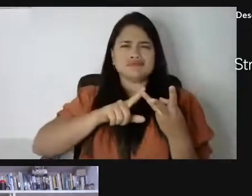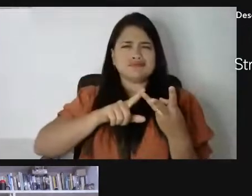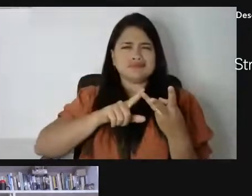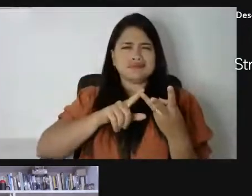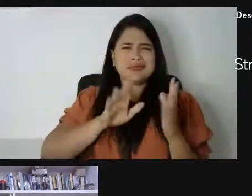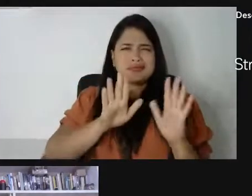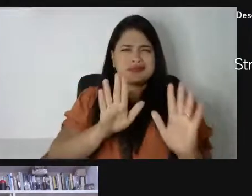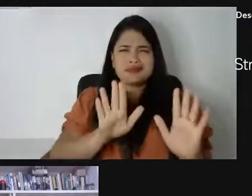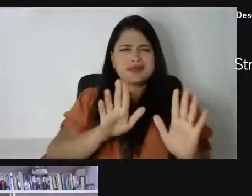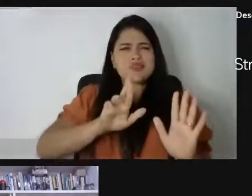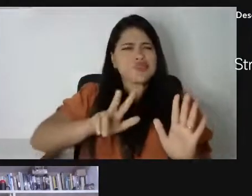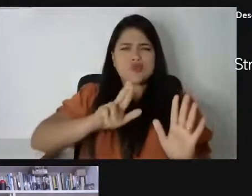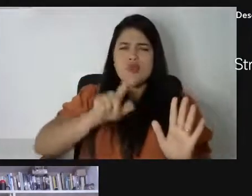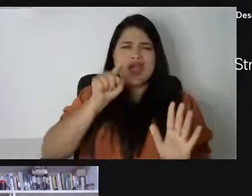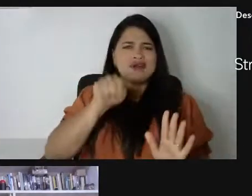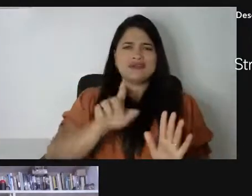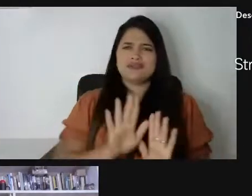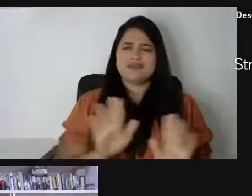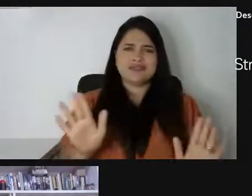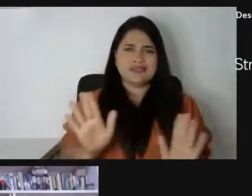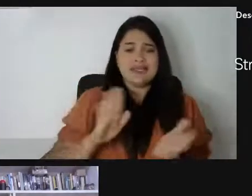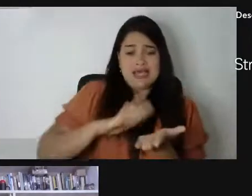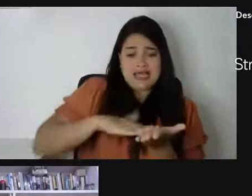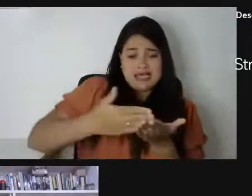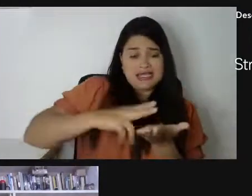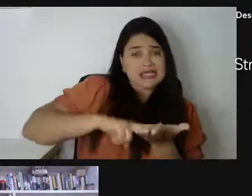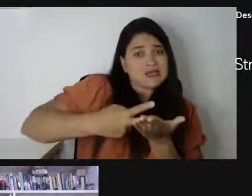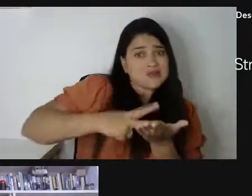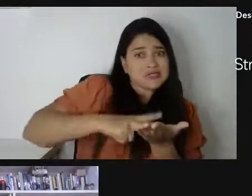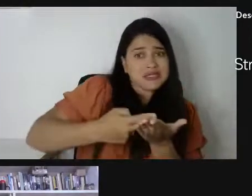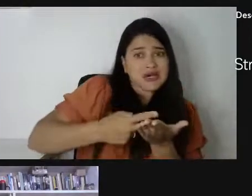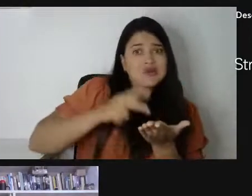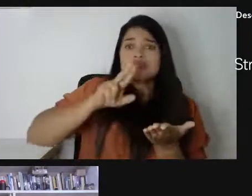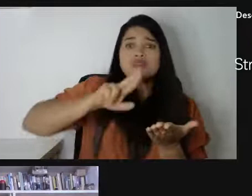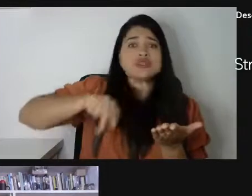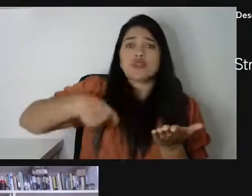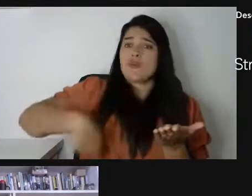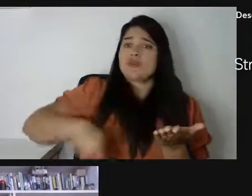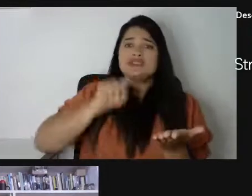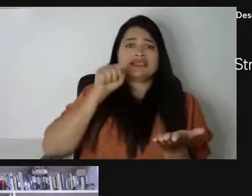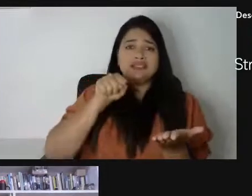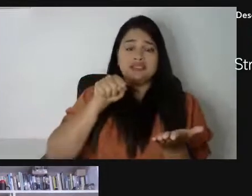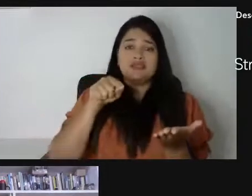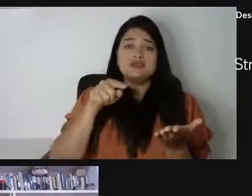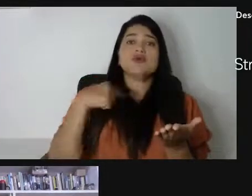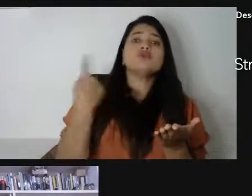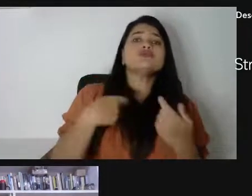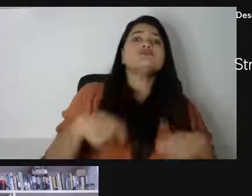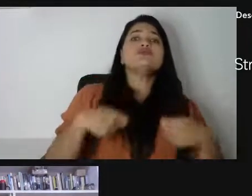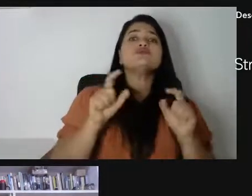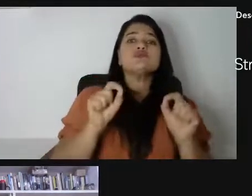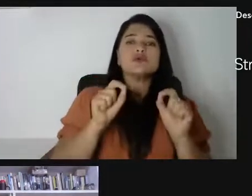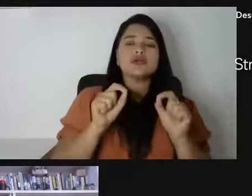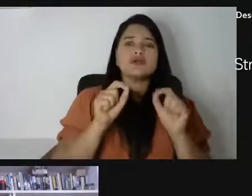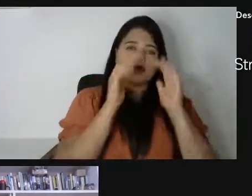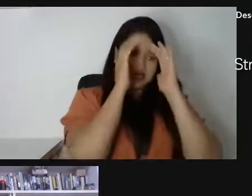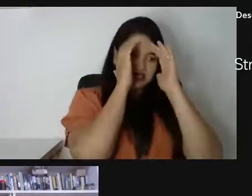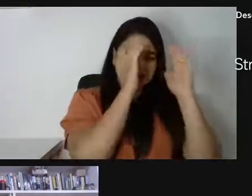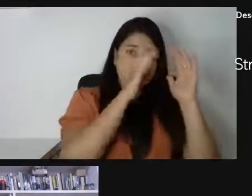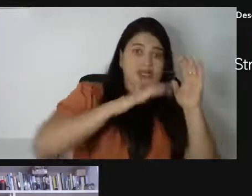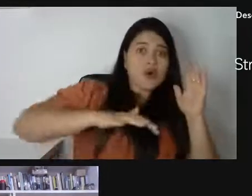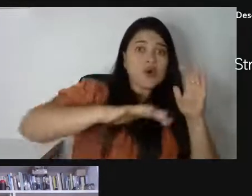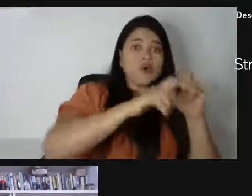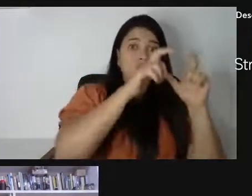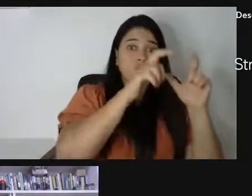isso que a nossa atividade de tradução e interpretação precisa. A gente precisa respeitar o espaço do outro, o lugar de fala